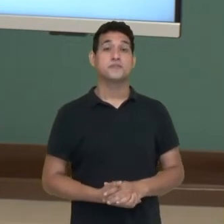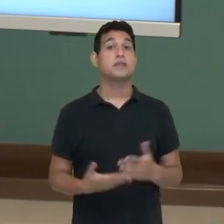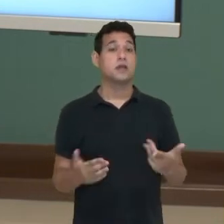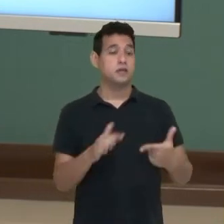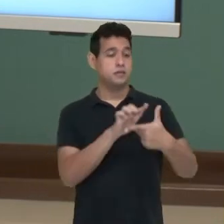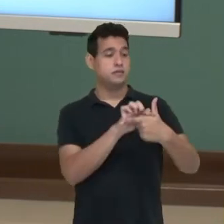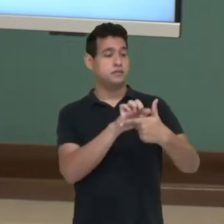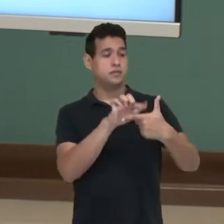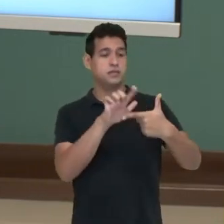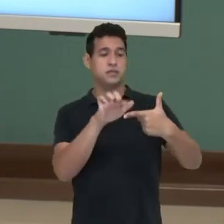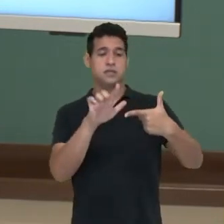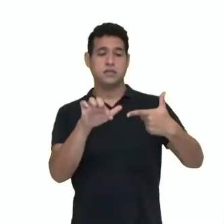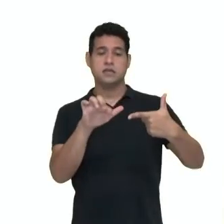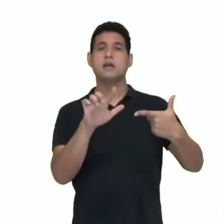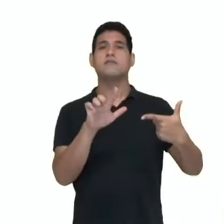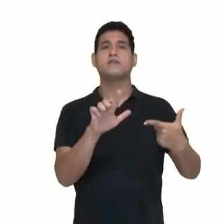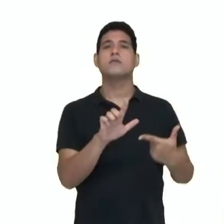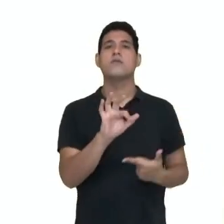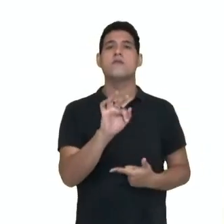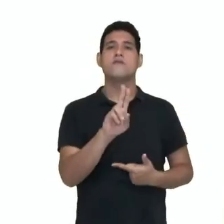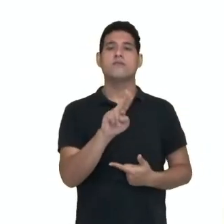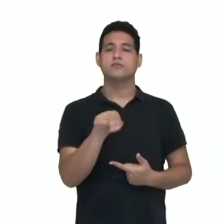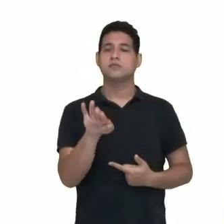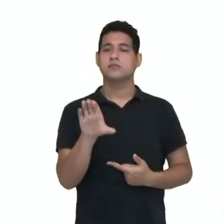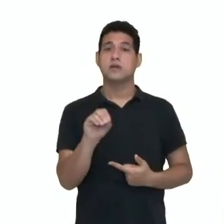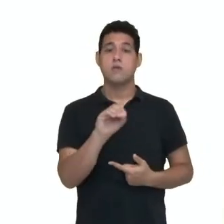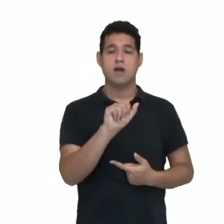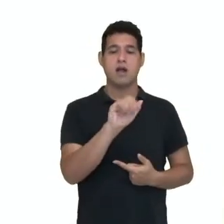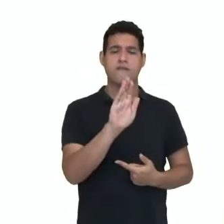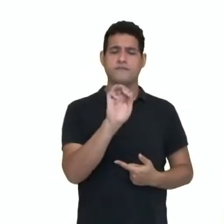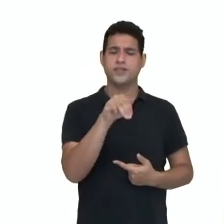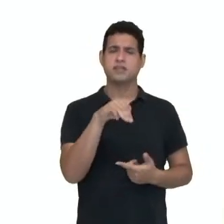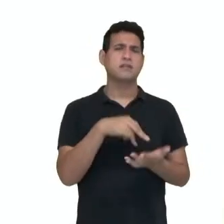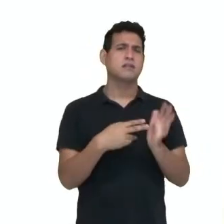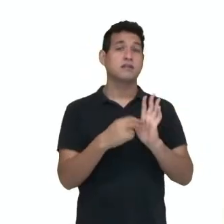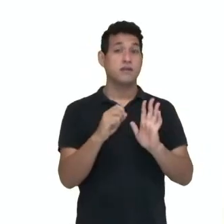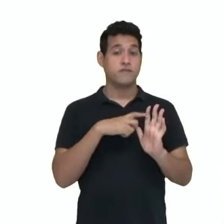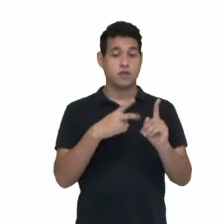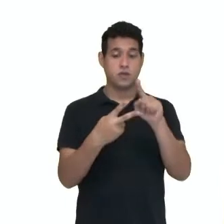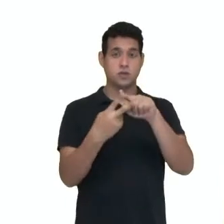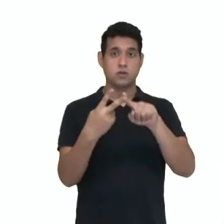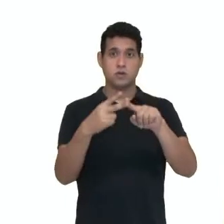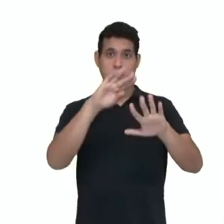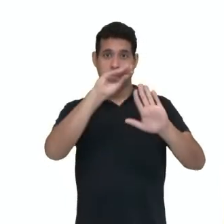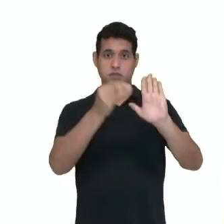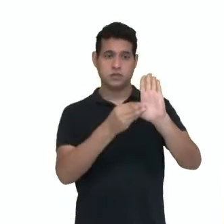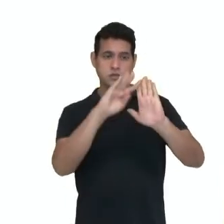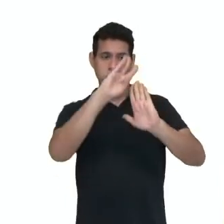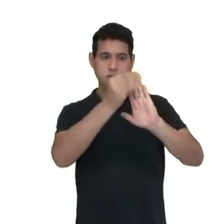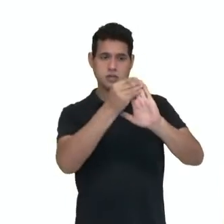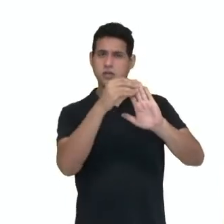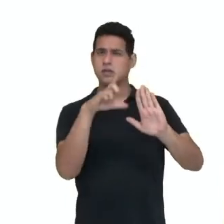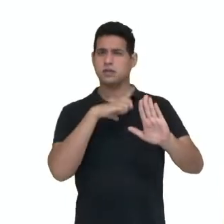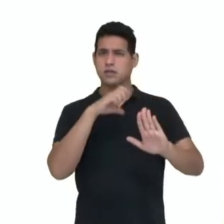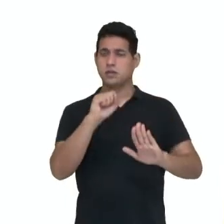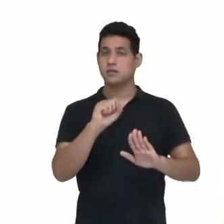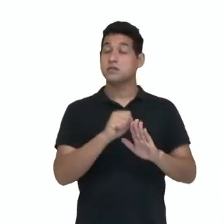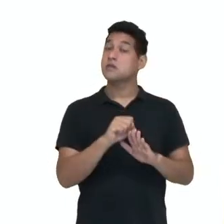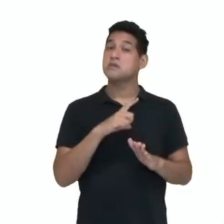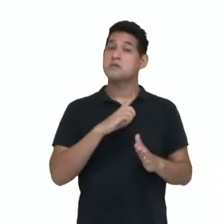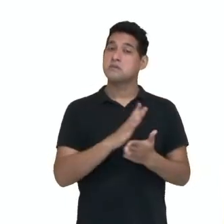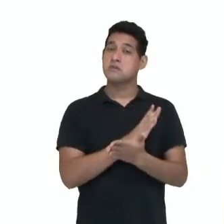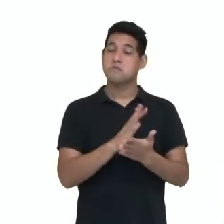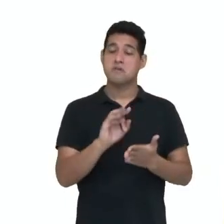Gráfico da função afim. Então, podemos construir o esboço do gráfico com duas informações contidas numa